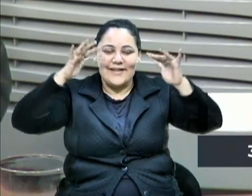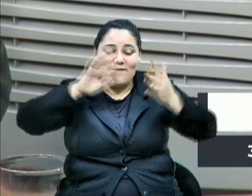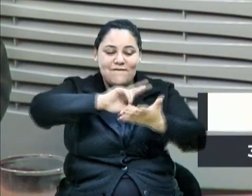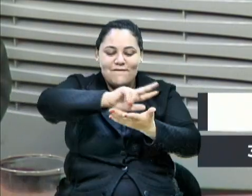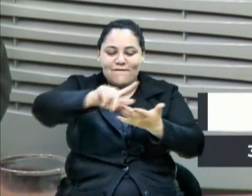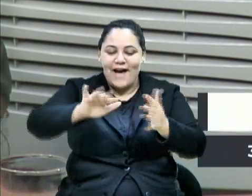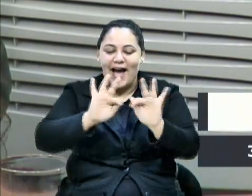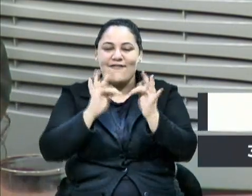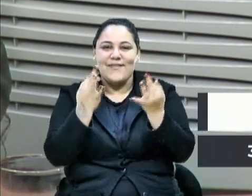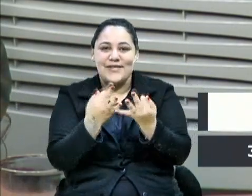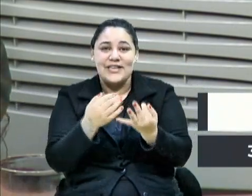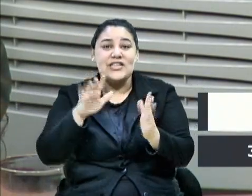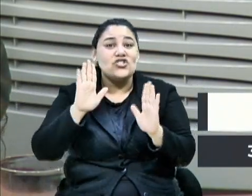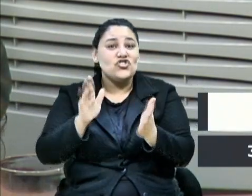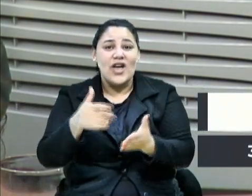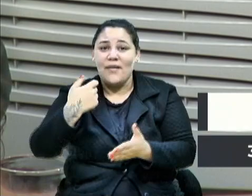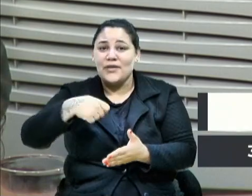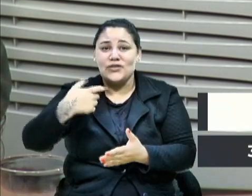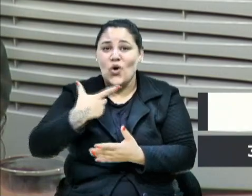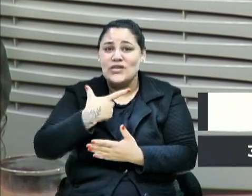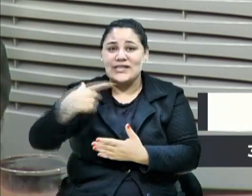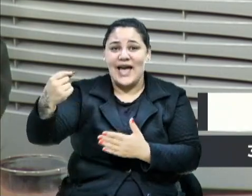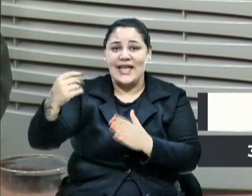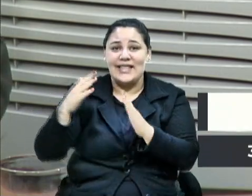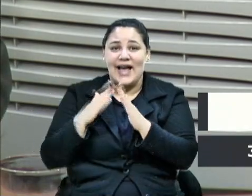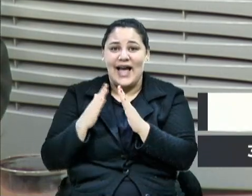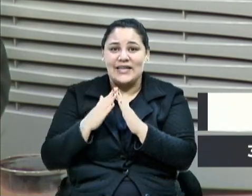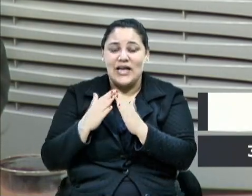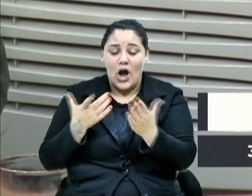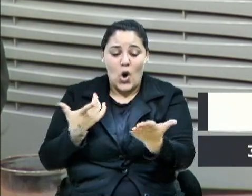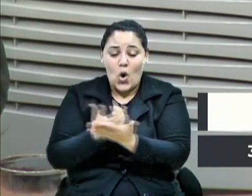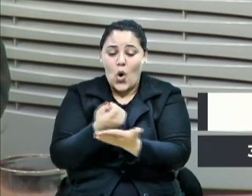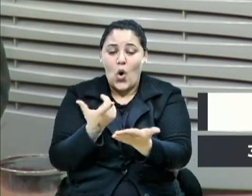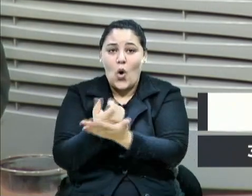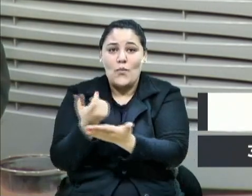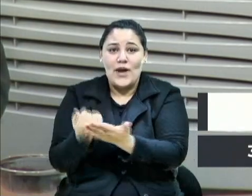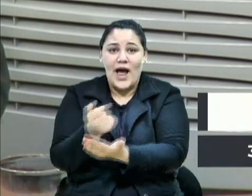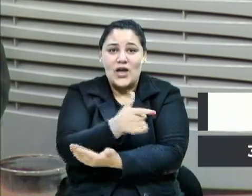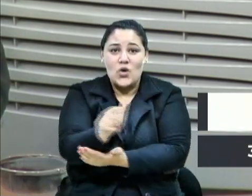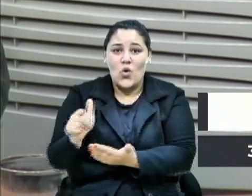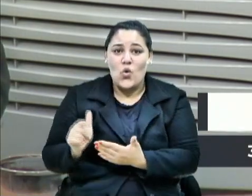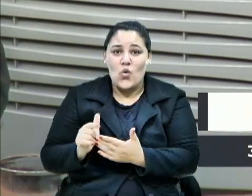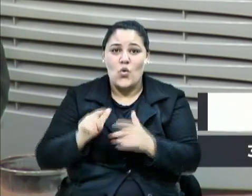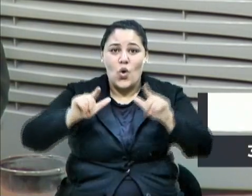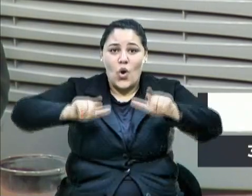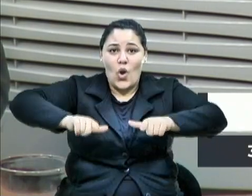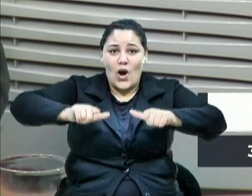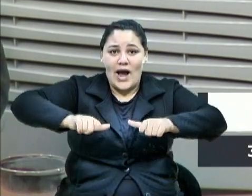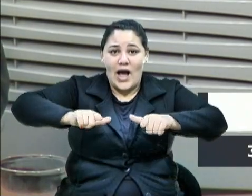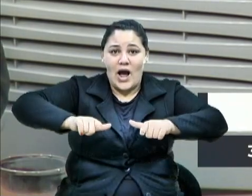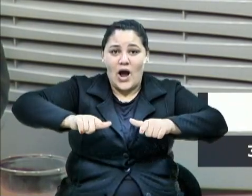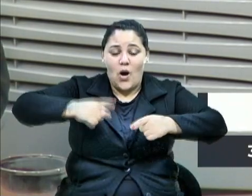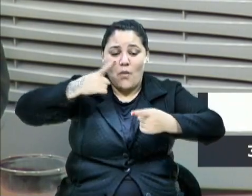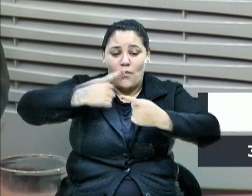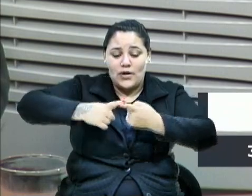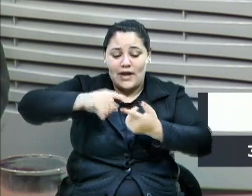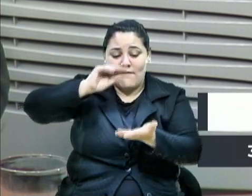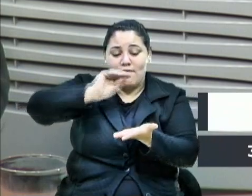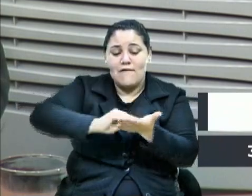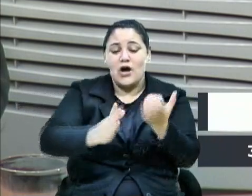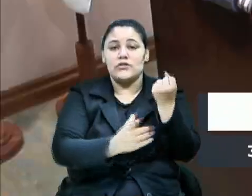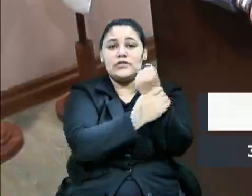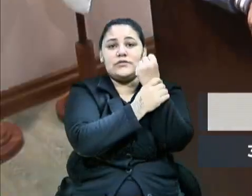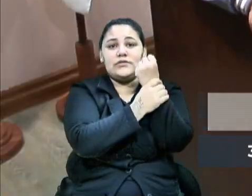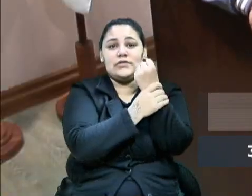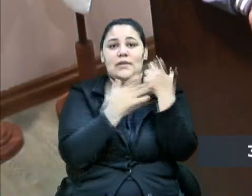que já tiveram que sair das suas moradias, comprar em outros locais, por causa da falta de insegurança.